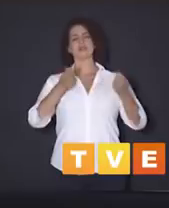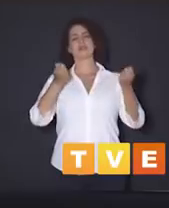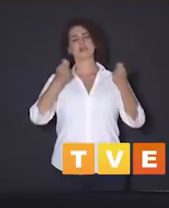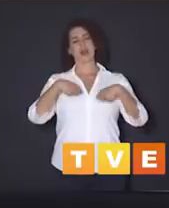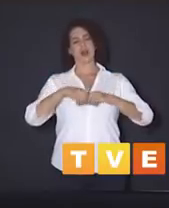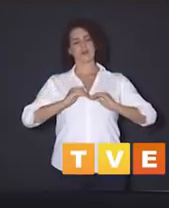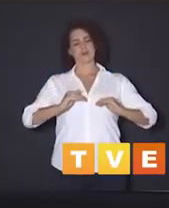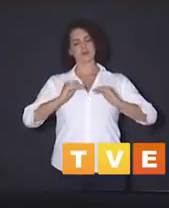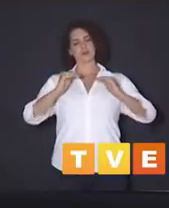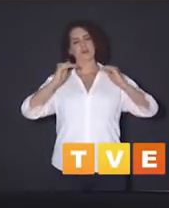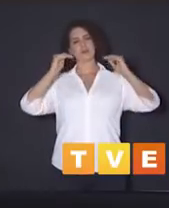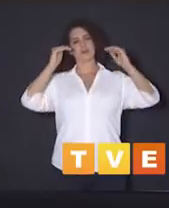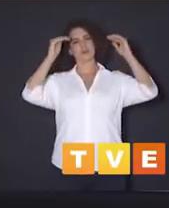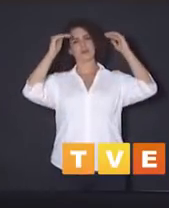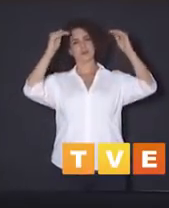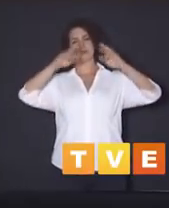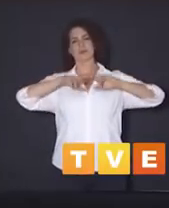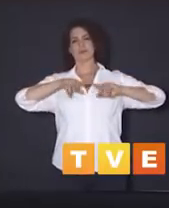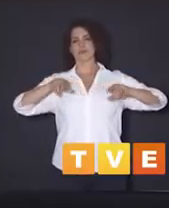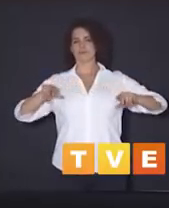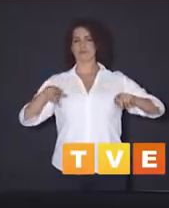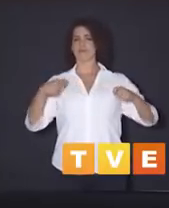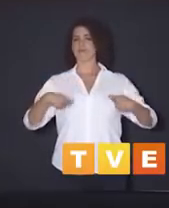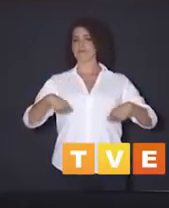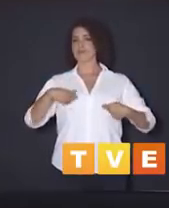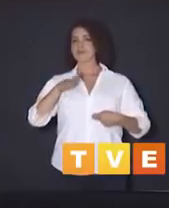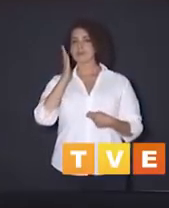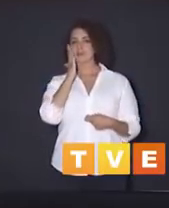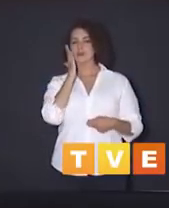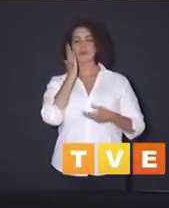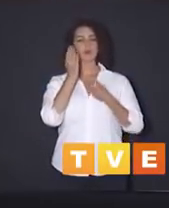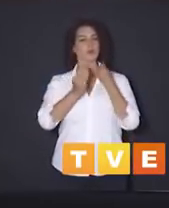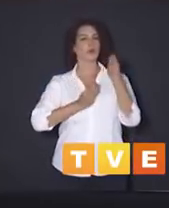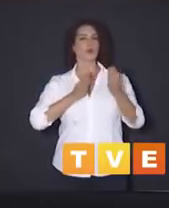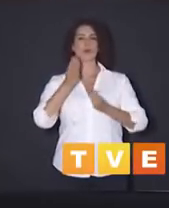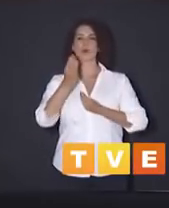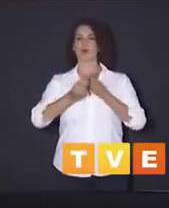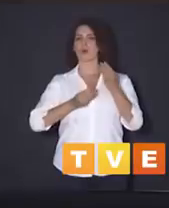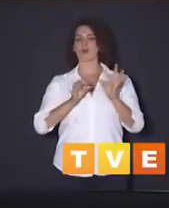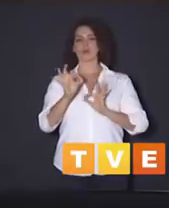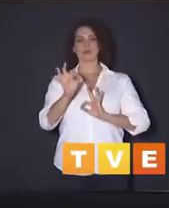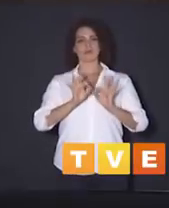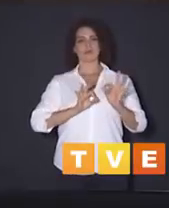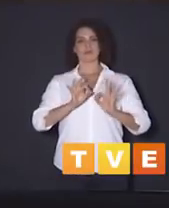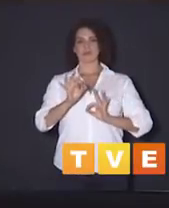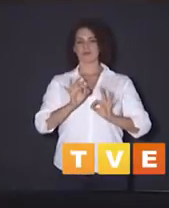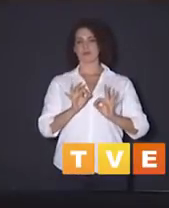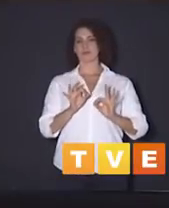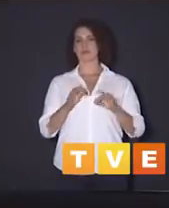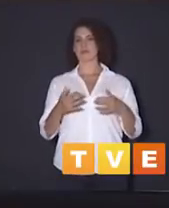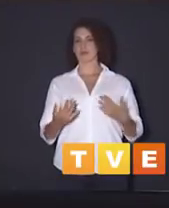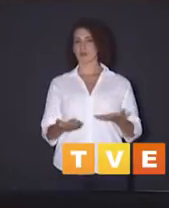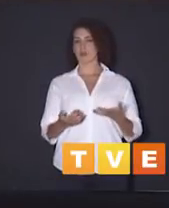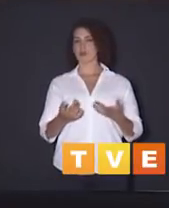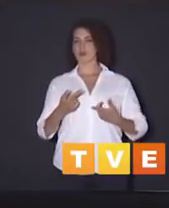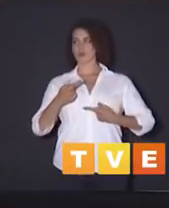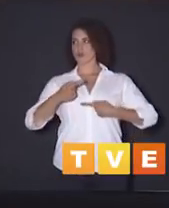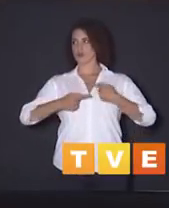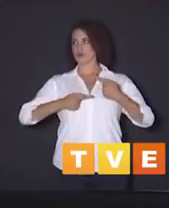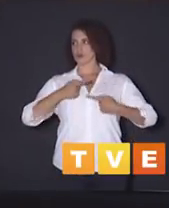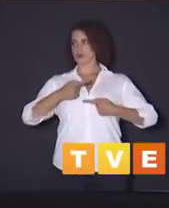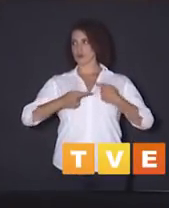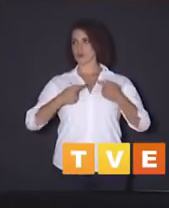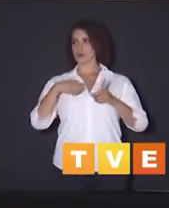escalas e nós temos que saber lidar com essa transição claridade este gestor da sociedade